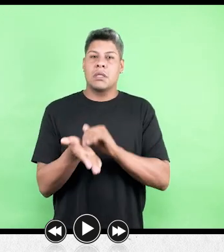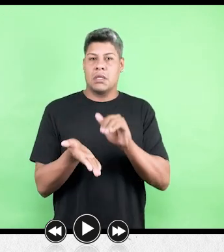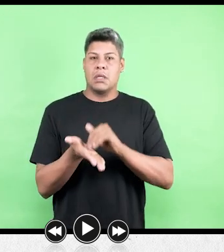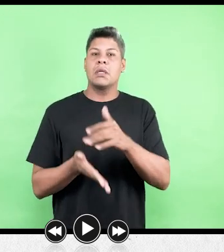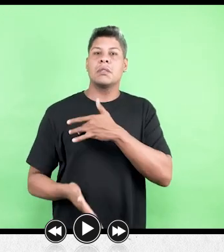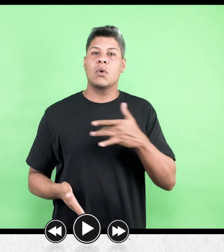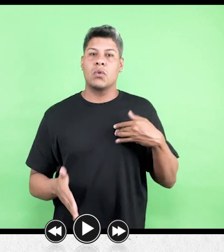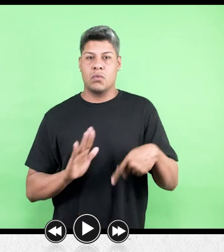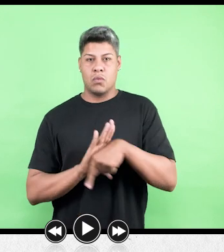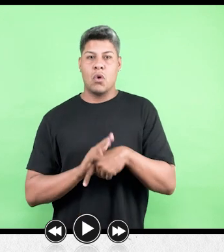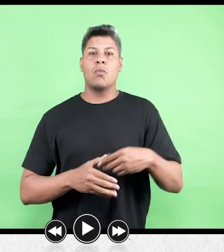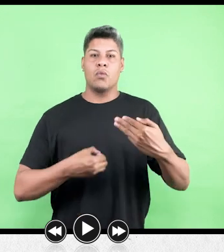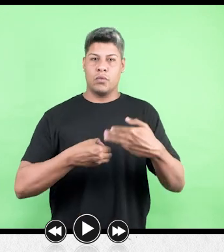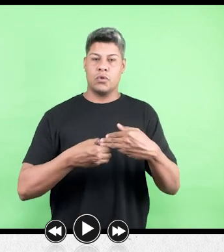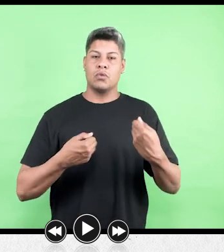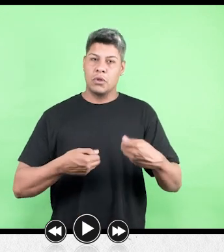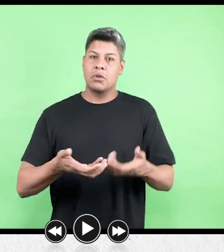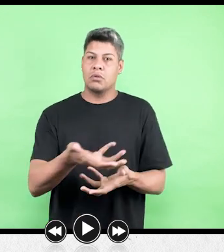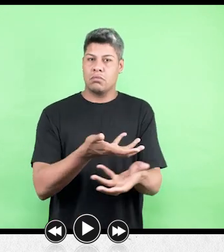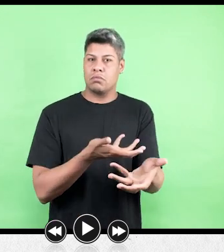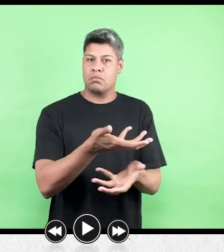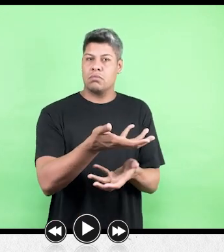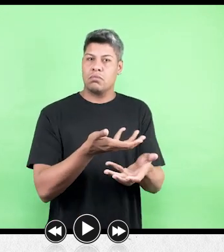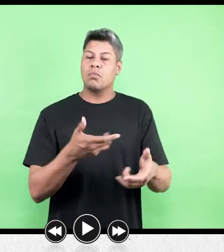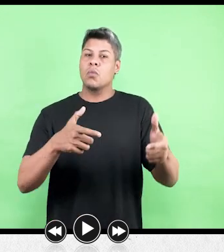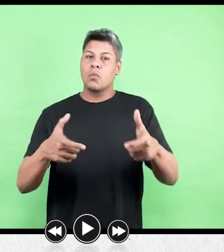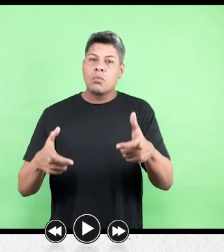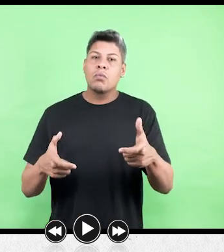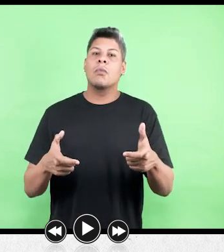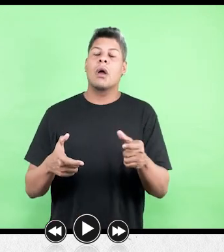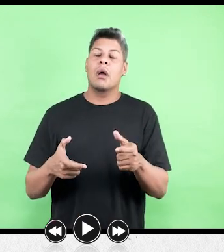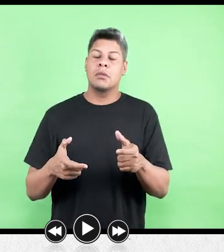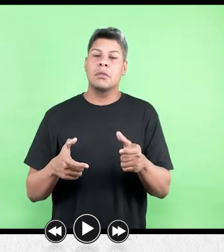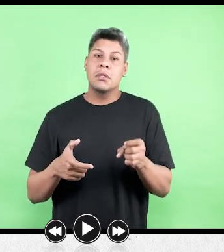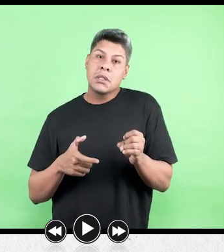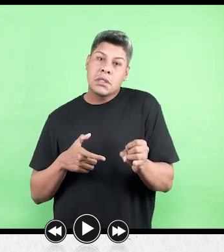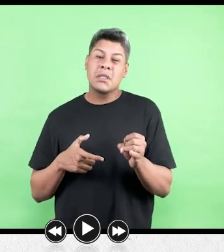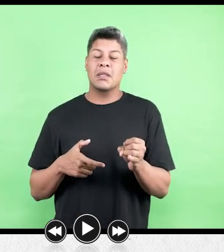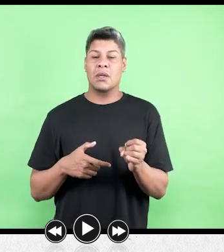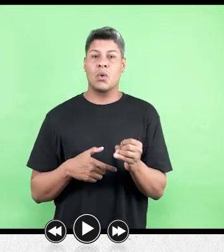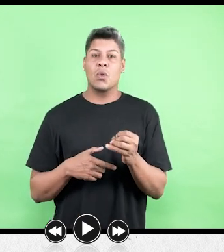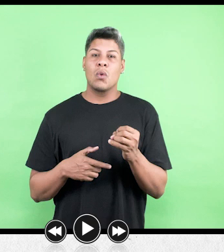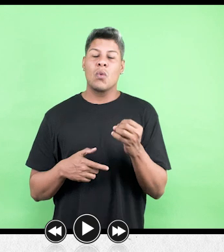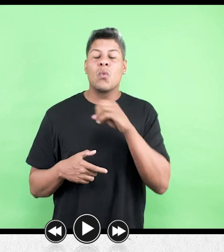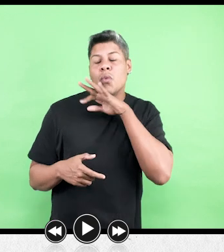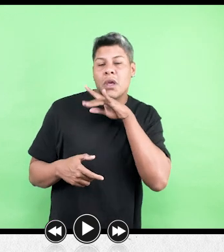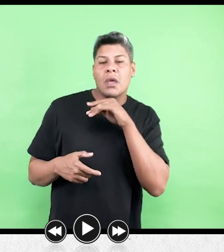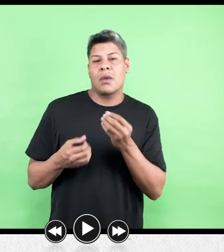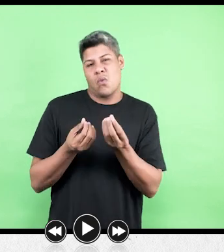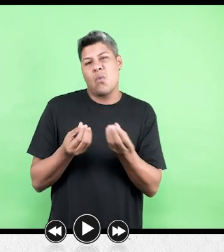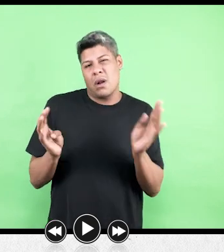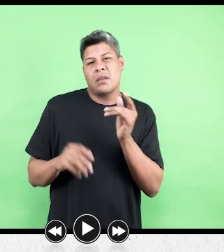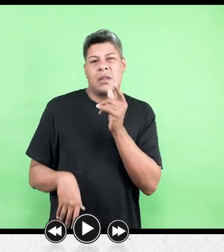saúde dos municípios precisam manter articulação com as entidades reguladoras quando detectadas falhas à qualidade do sistema de abastecimento de água. Então, a